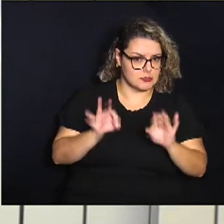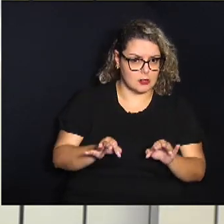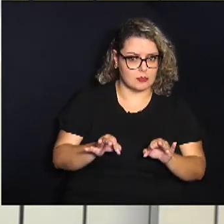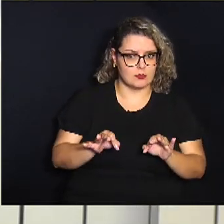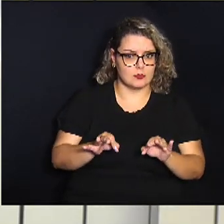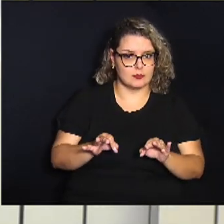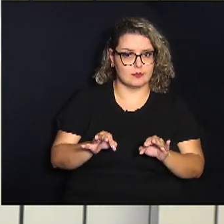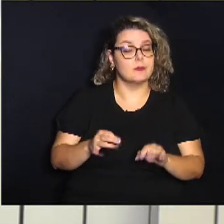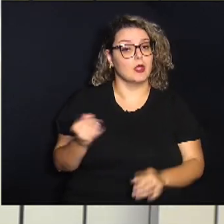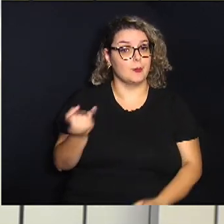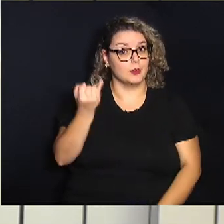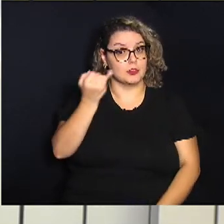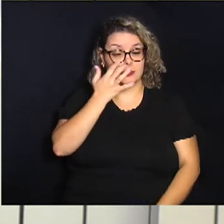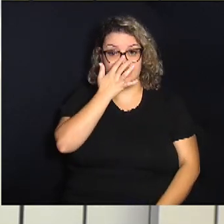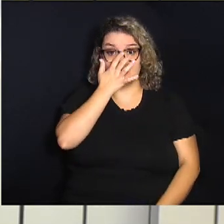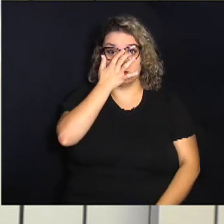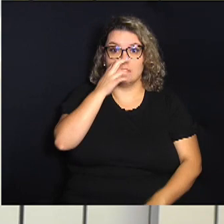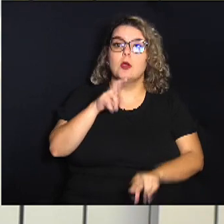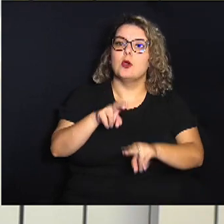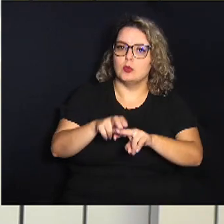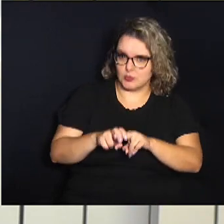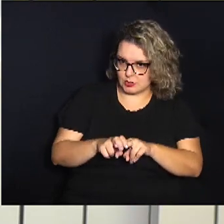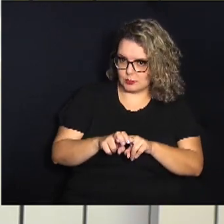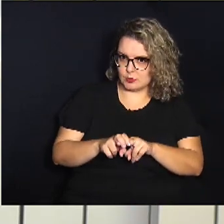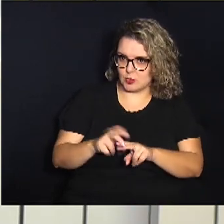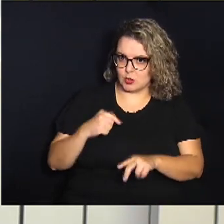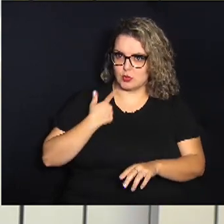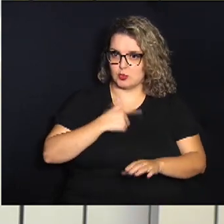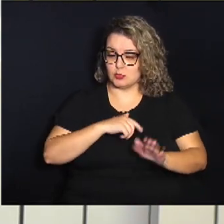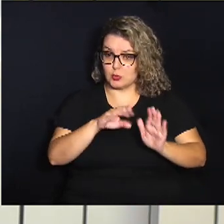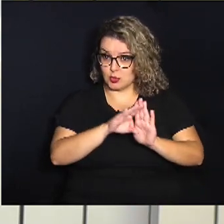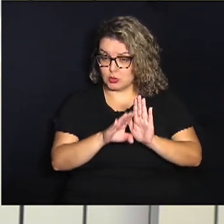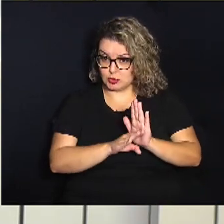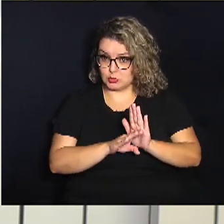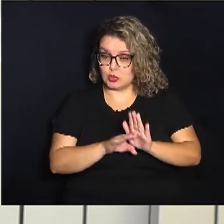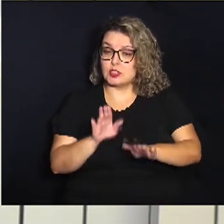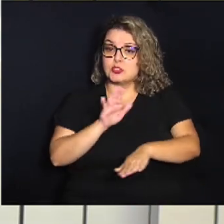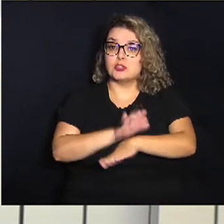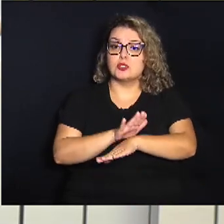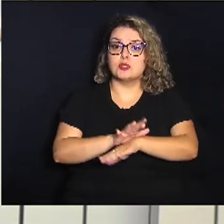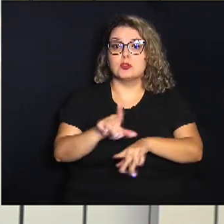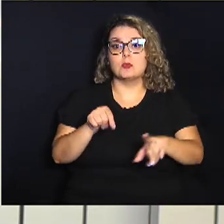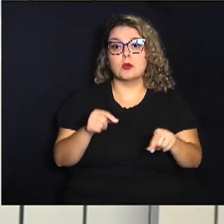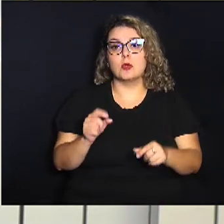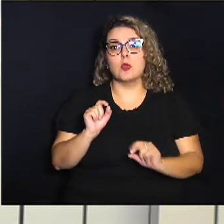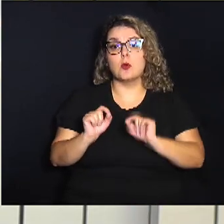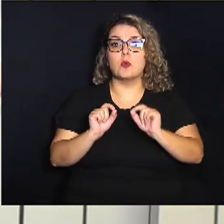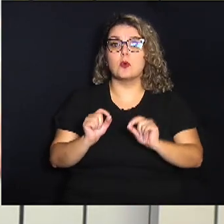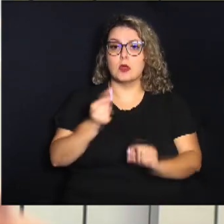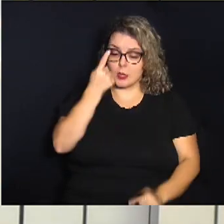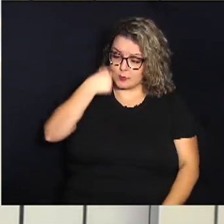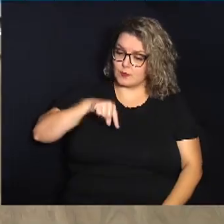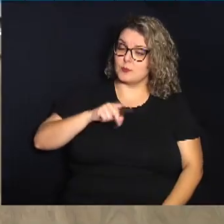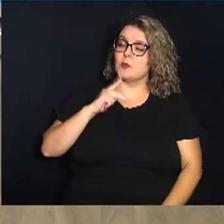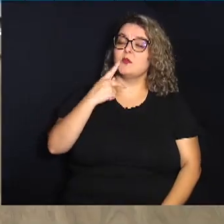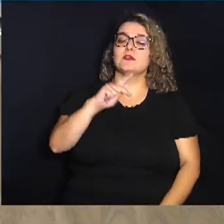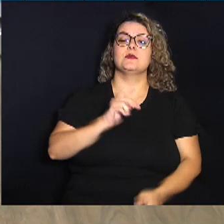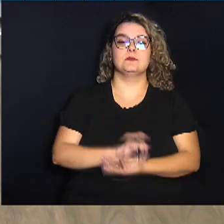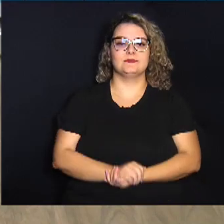indispensável. Por isso, o nosso quadro te ajuda a escolher o que mais tem a ver com você.